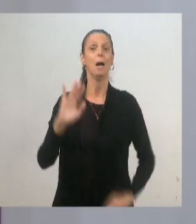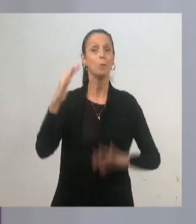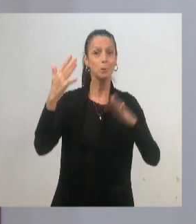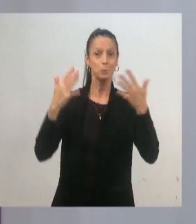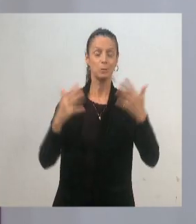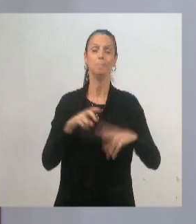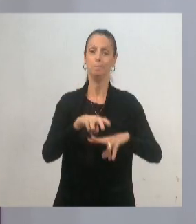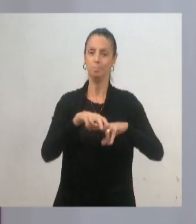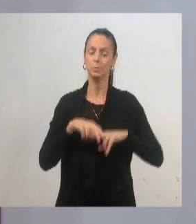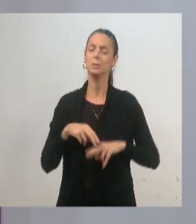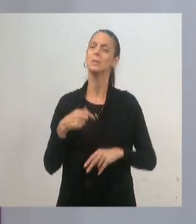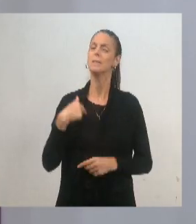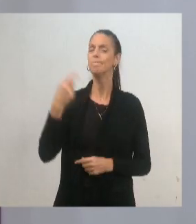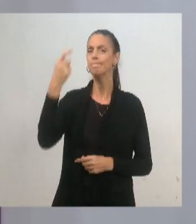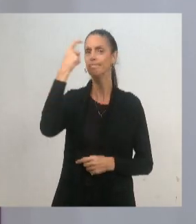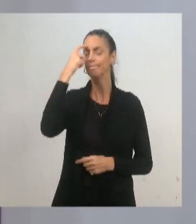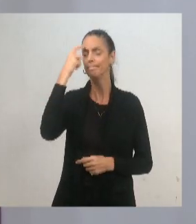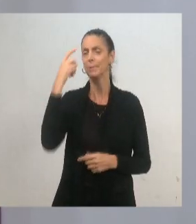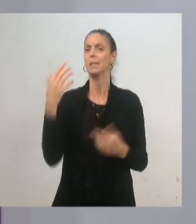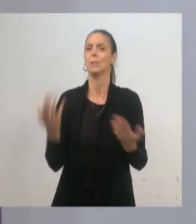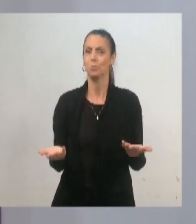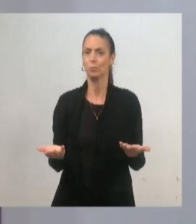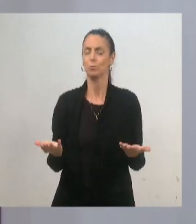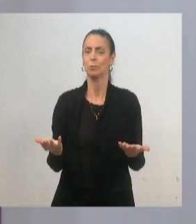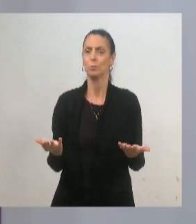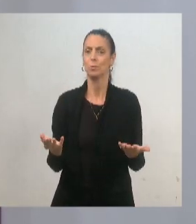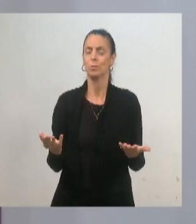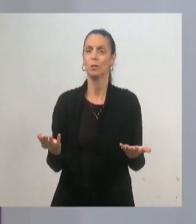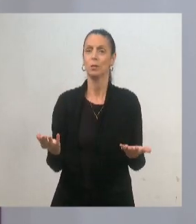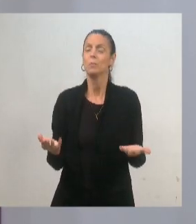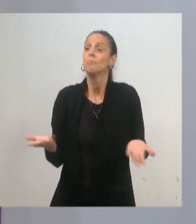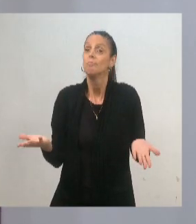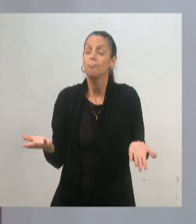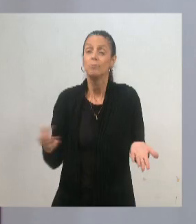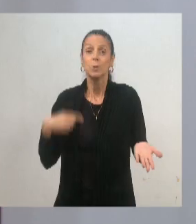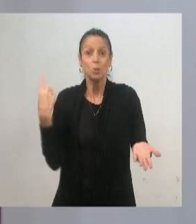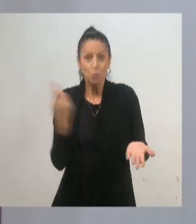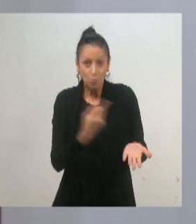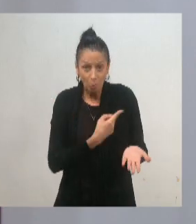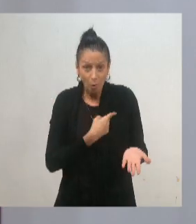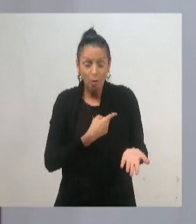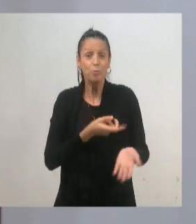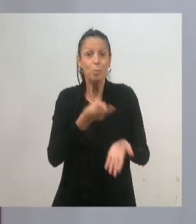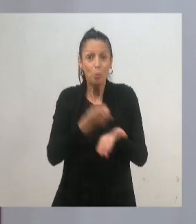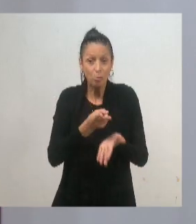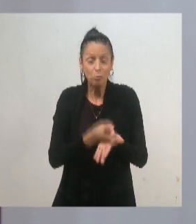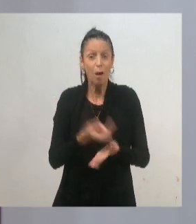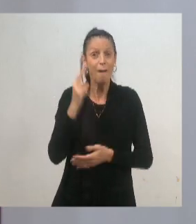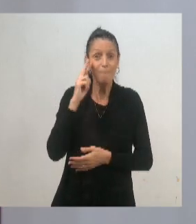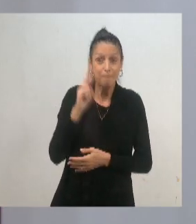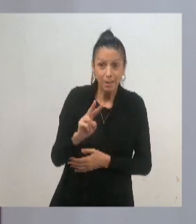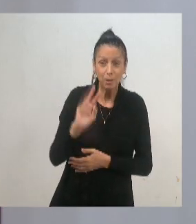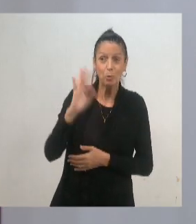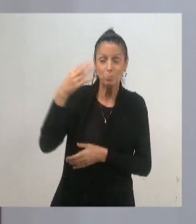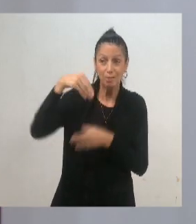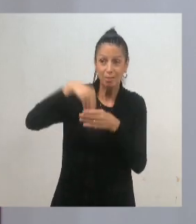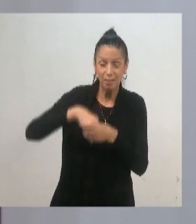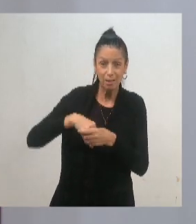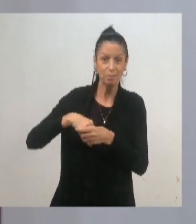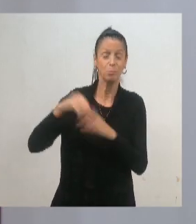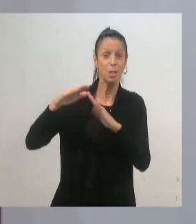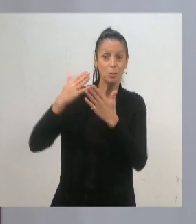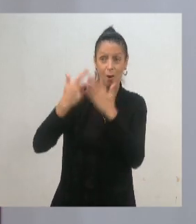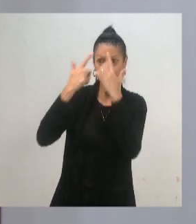Por isso, eu pergunto, até quando que a gente vai ter situações como essa, o que está causando